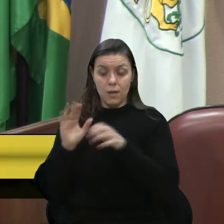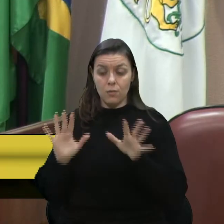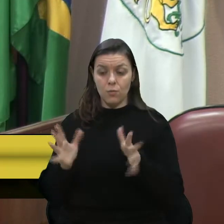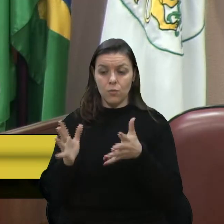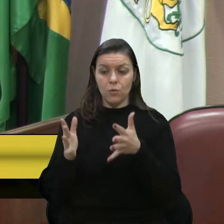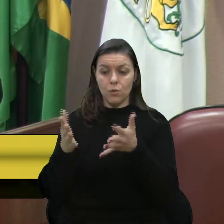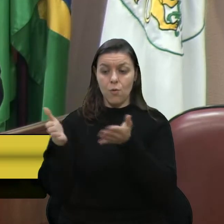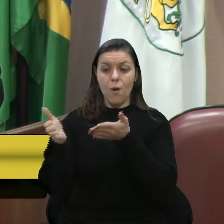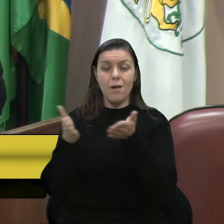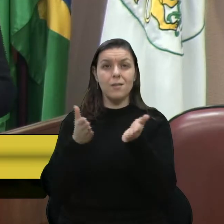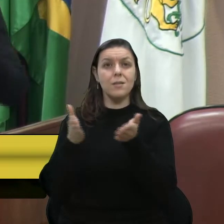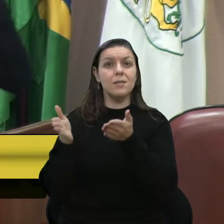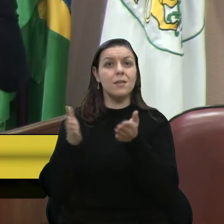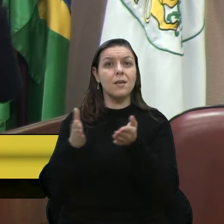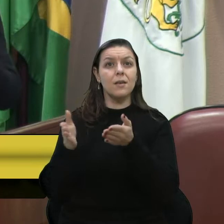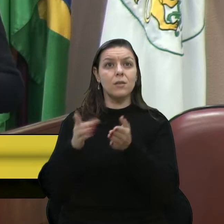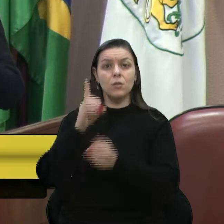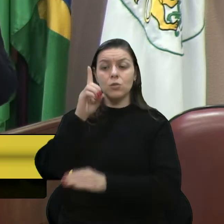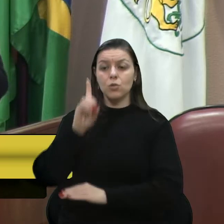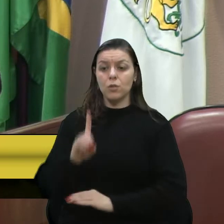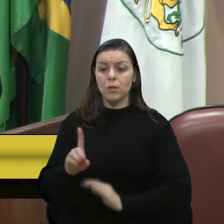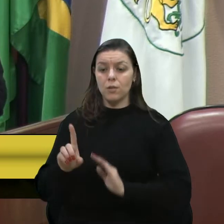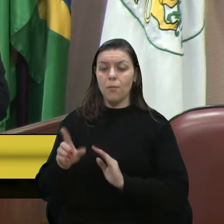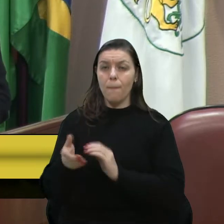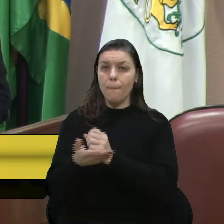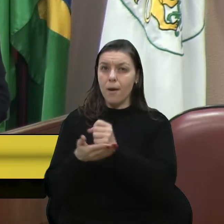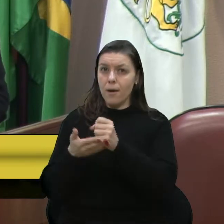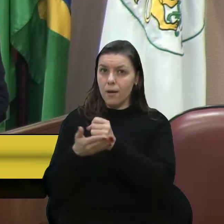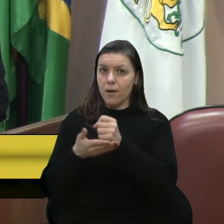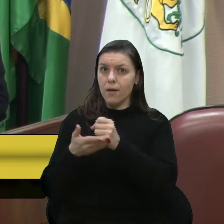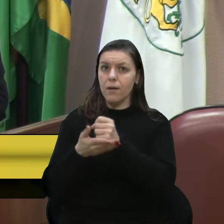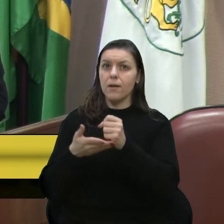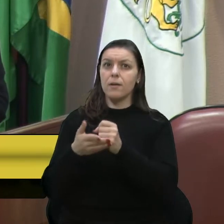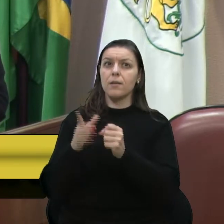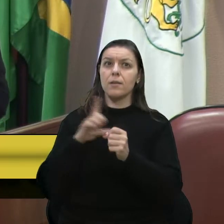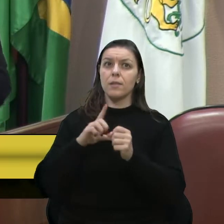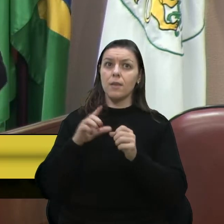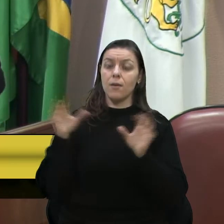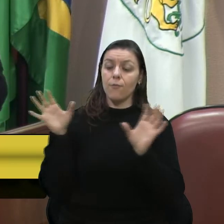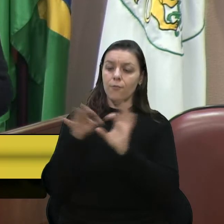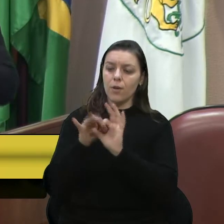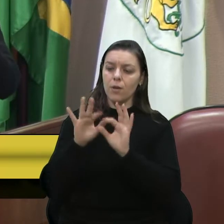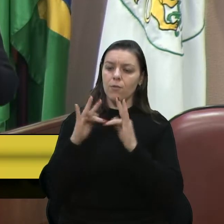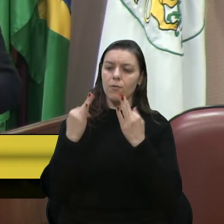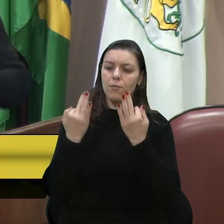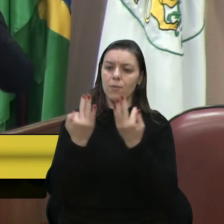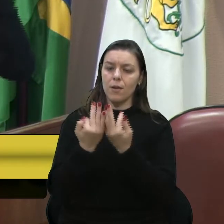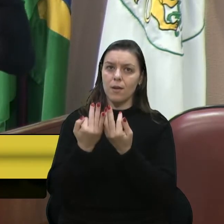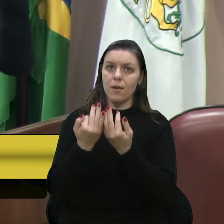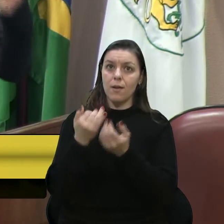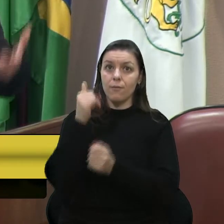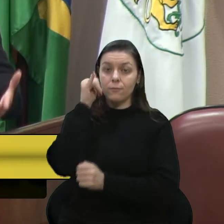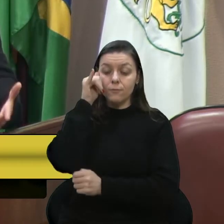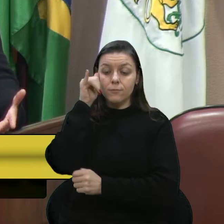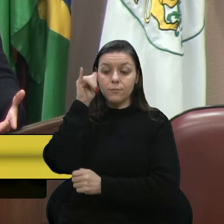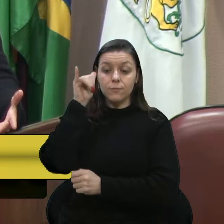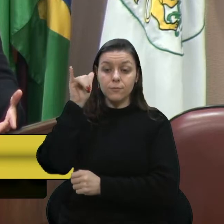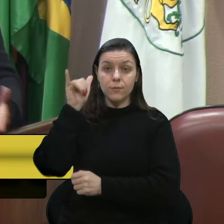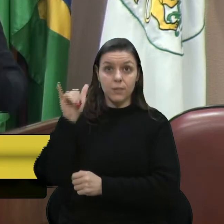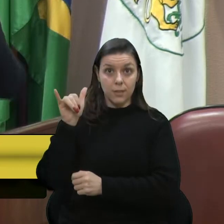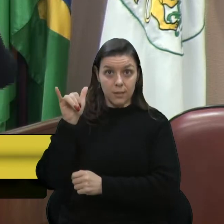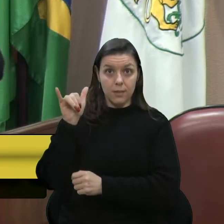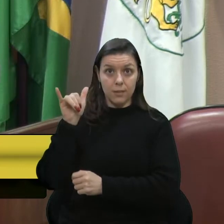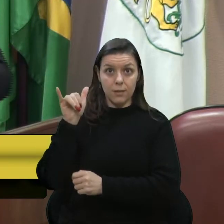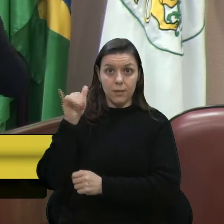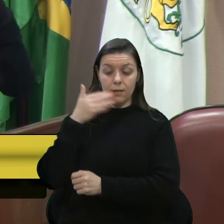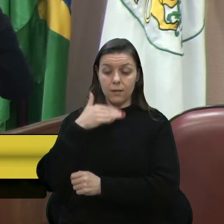aos direitos básicos, estimula o fortalecimento do vínculo familiar, impede que a criança tenha